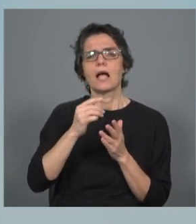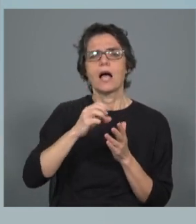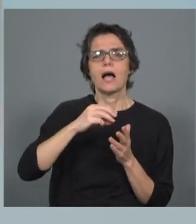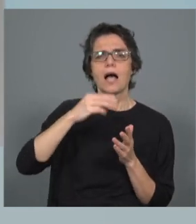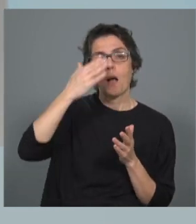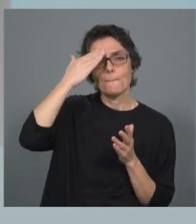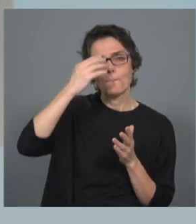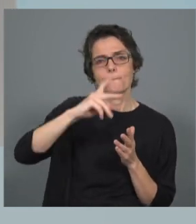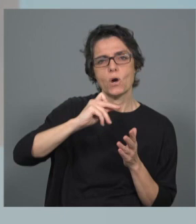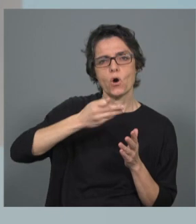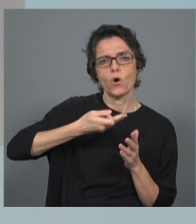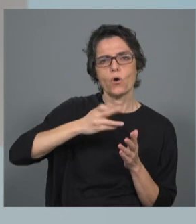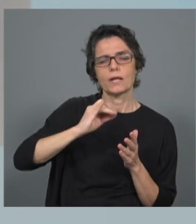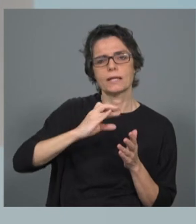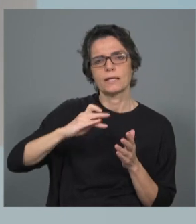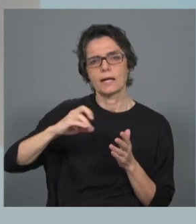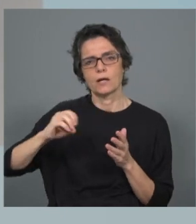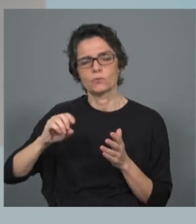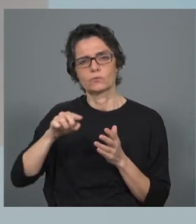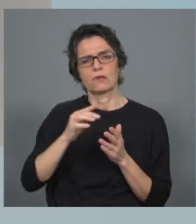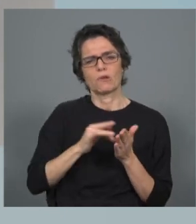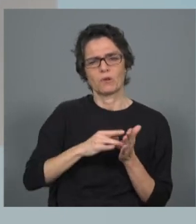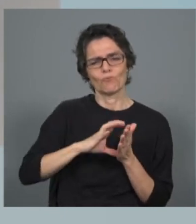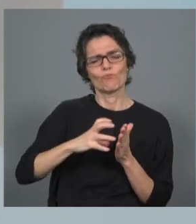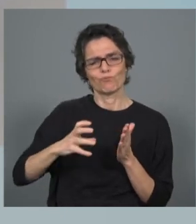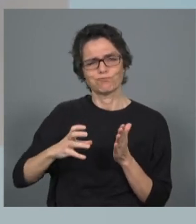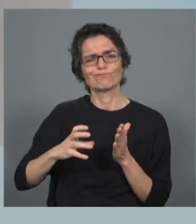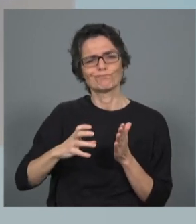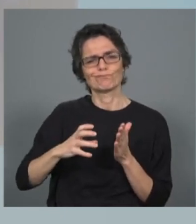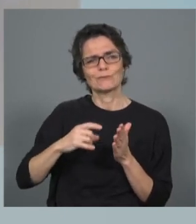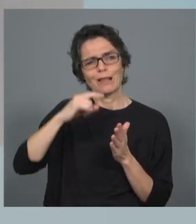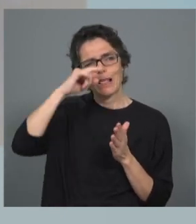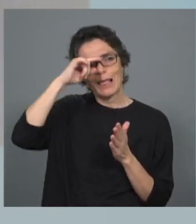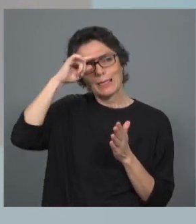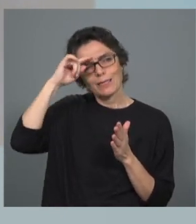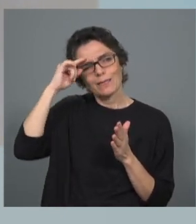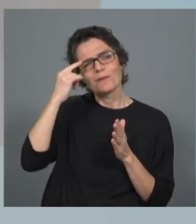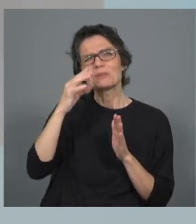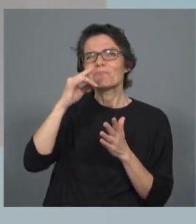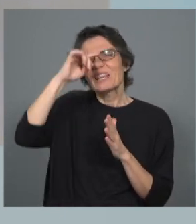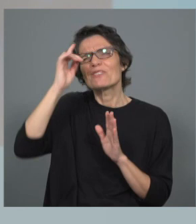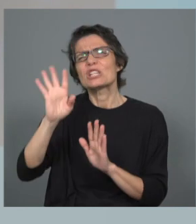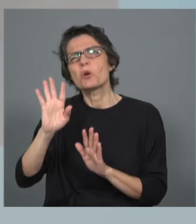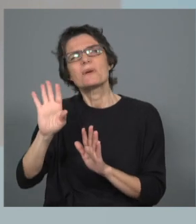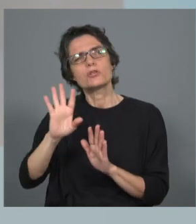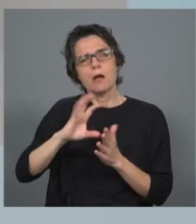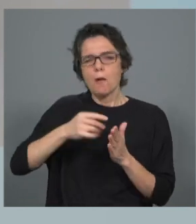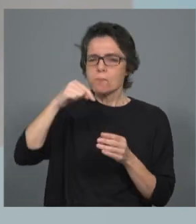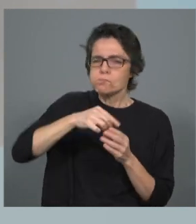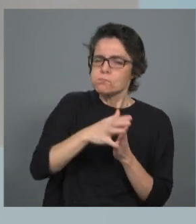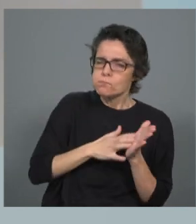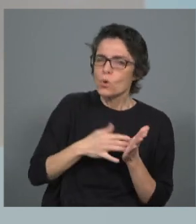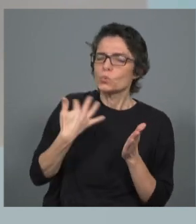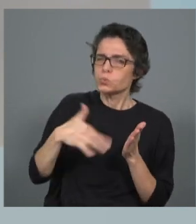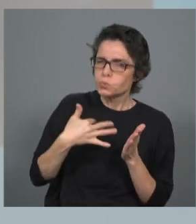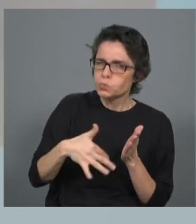livro. É um livro complexo, difícil não sei, mas denso, certamente, que nos dá a leitura da Marguerite